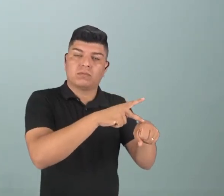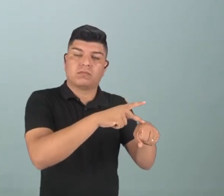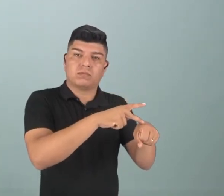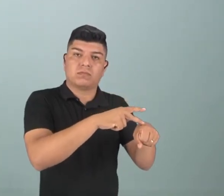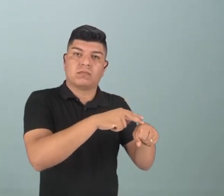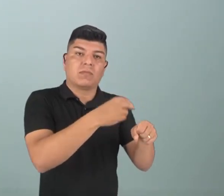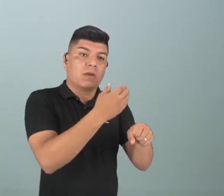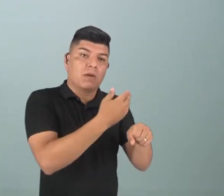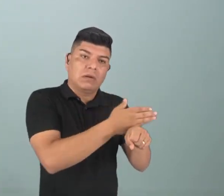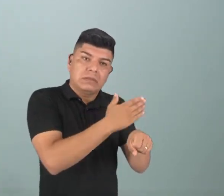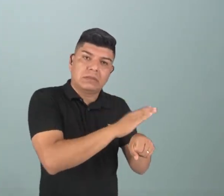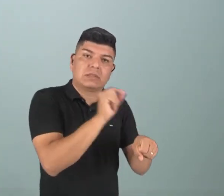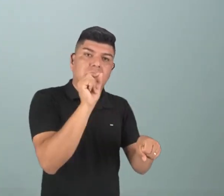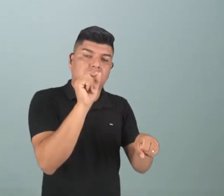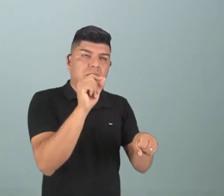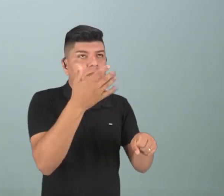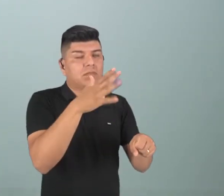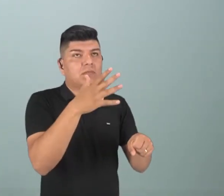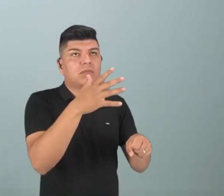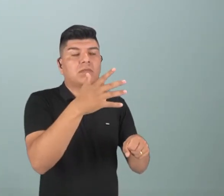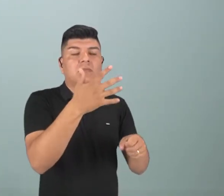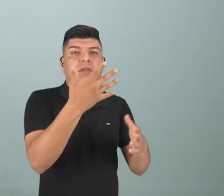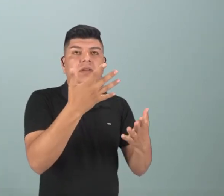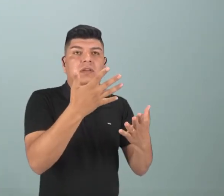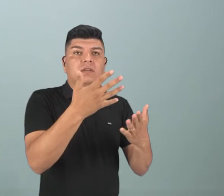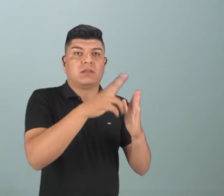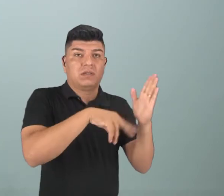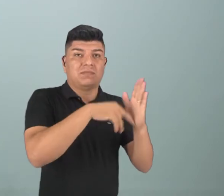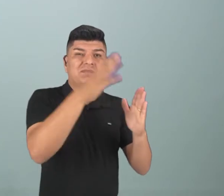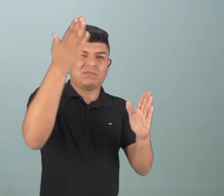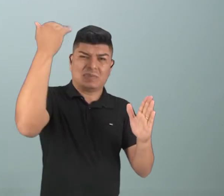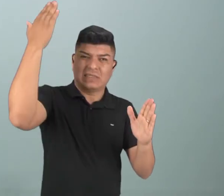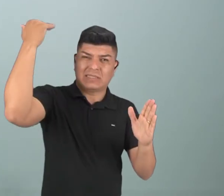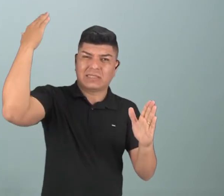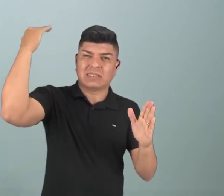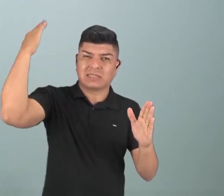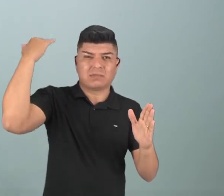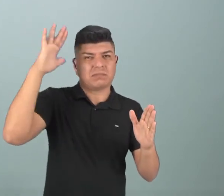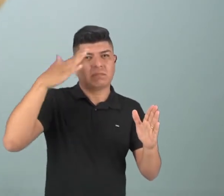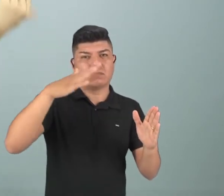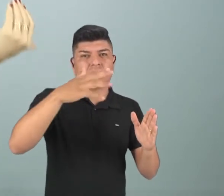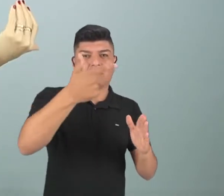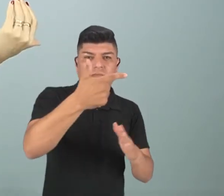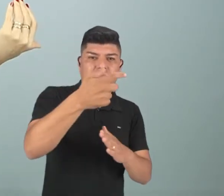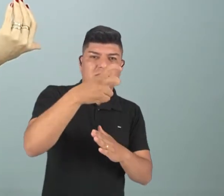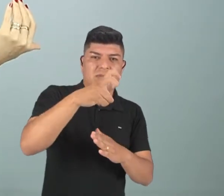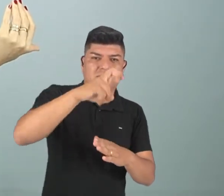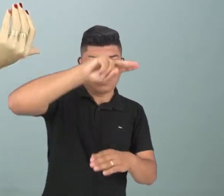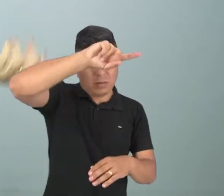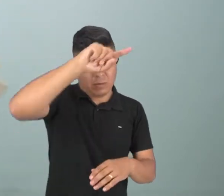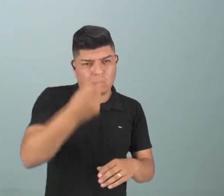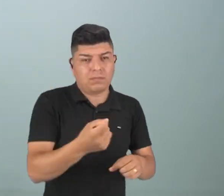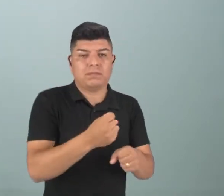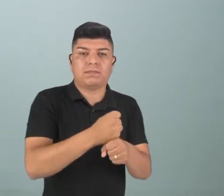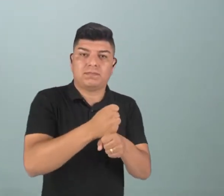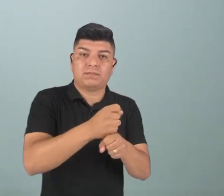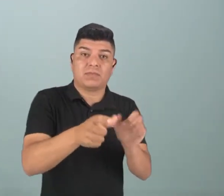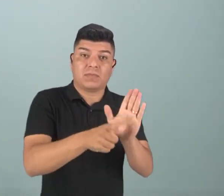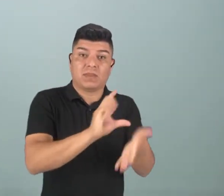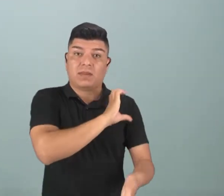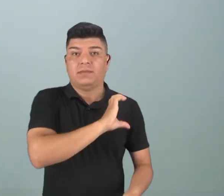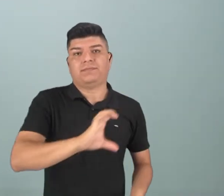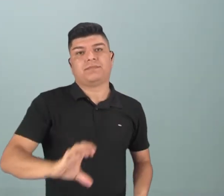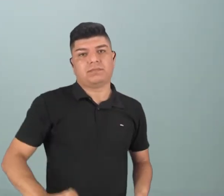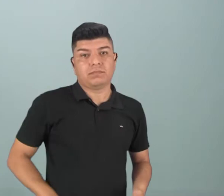Os testes foram feitos, né, das pinturas rupestres, e elas dataram de 25 mil anos antes de Cristo. Pergunte